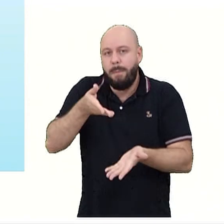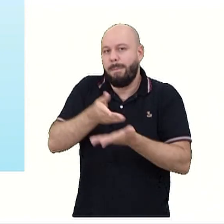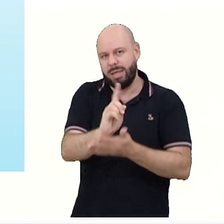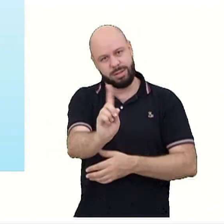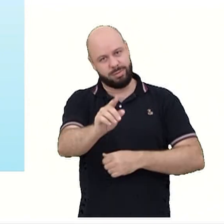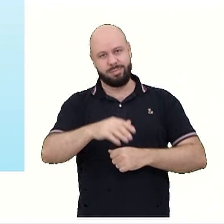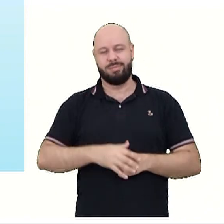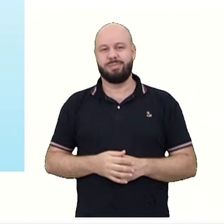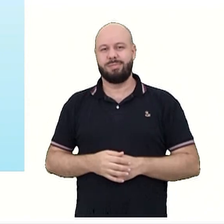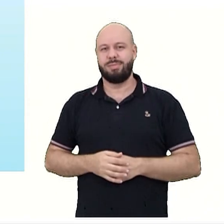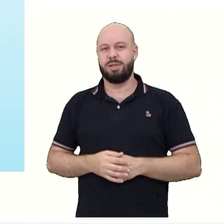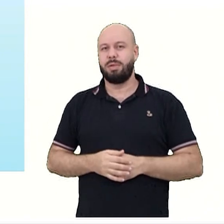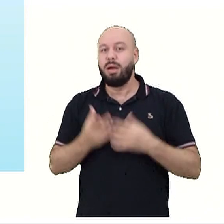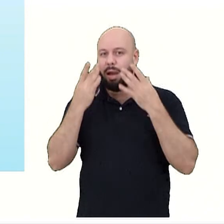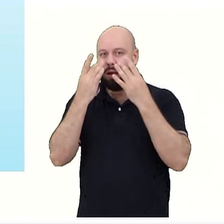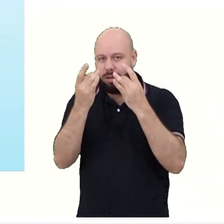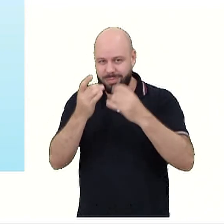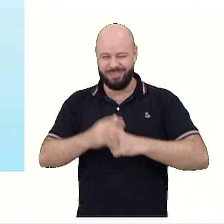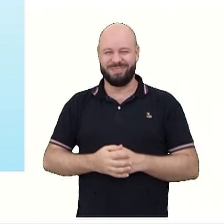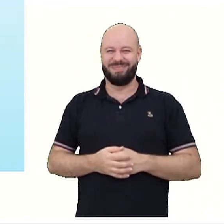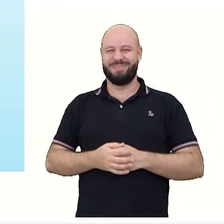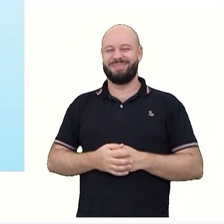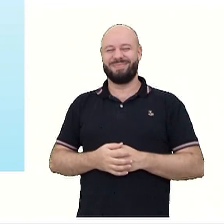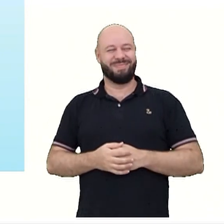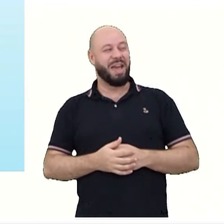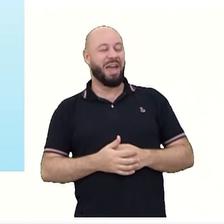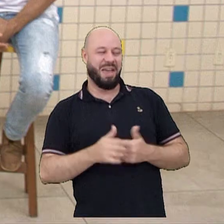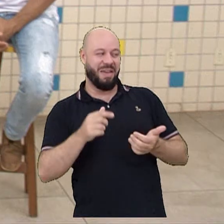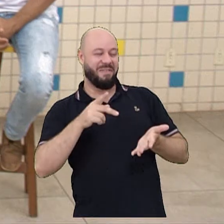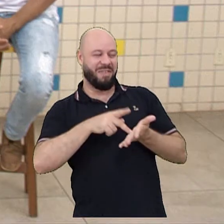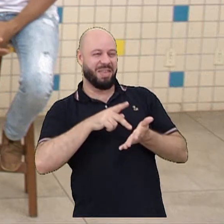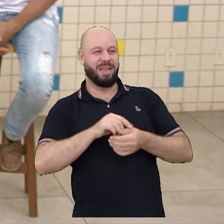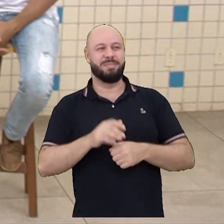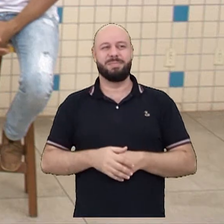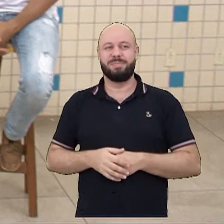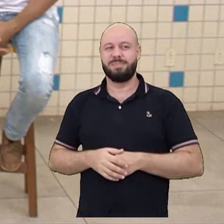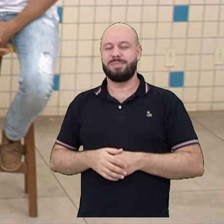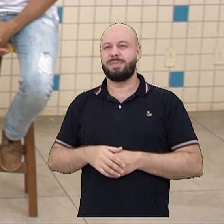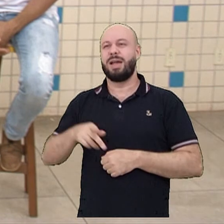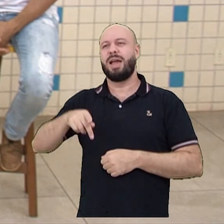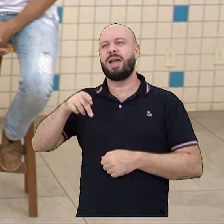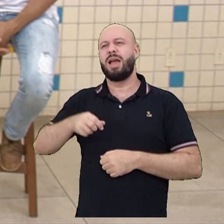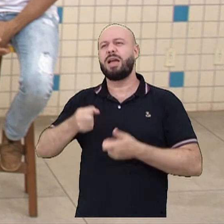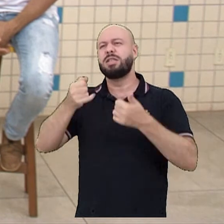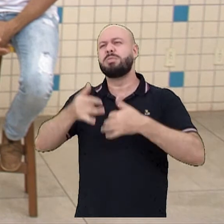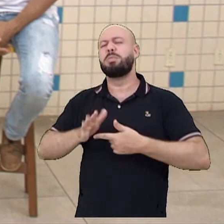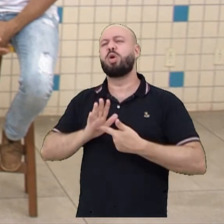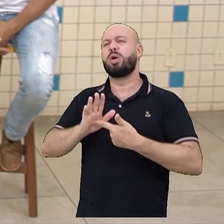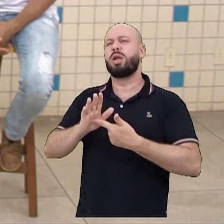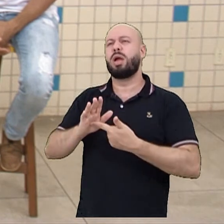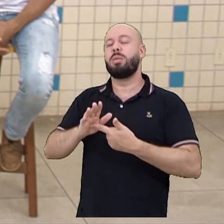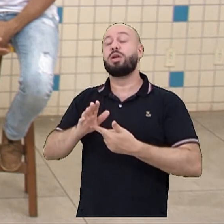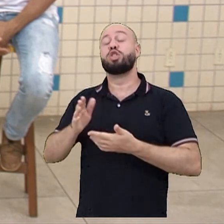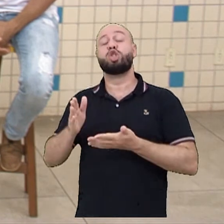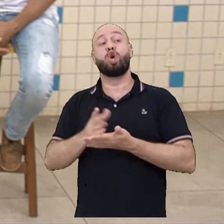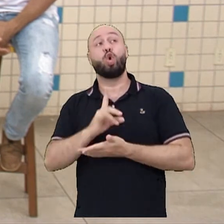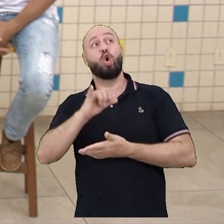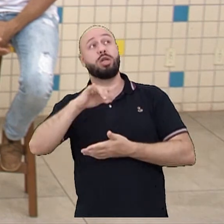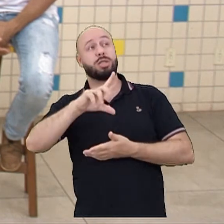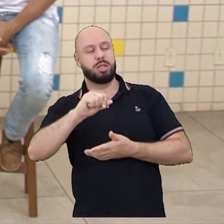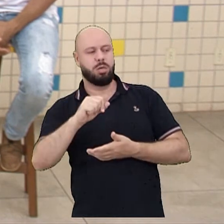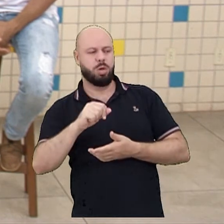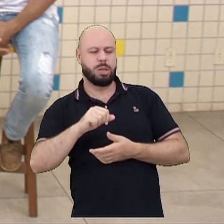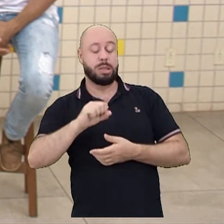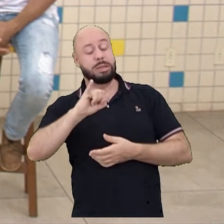passar. Pay attention. Exatamente. Então, todas essas exprimem a ideia de condição, né?